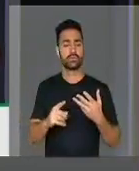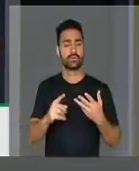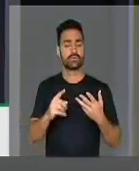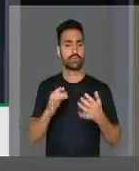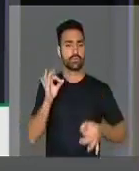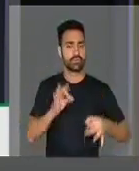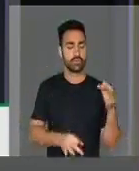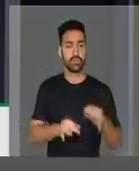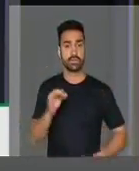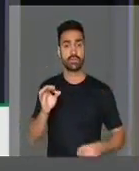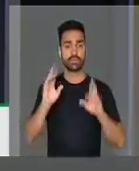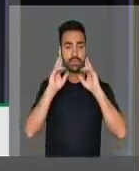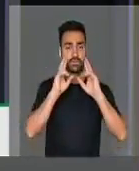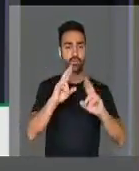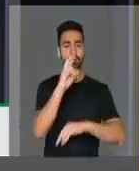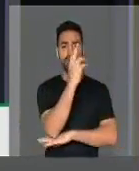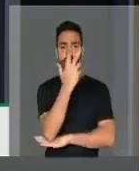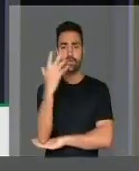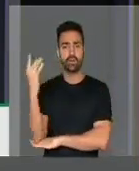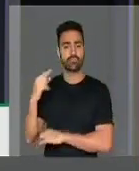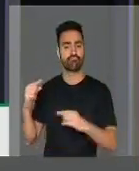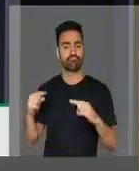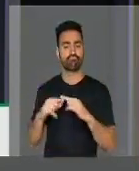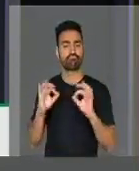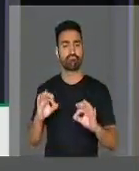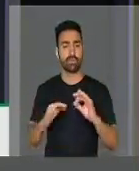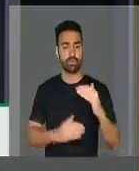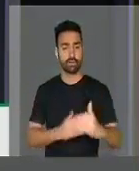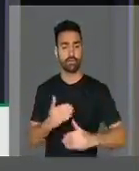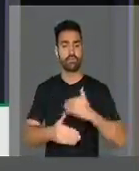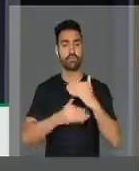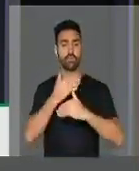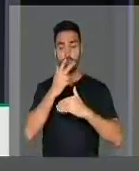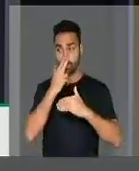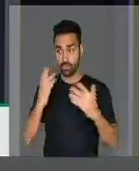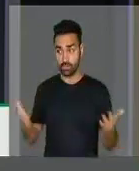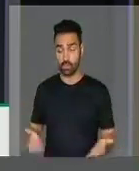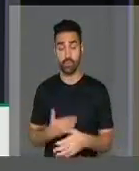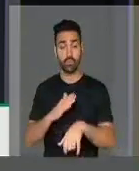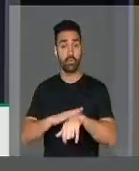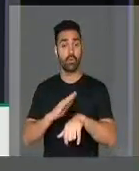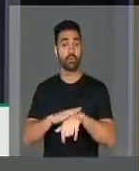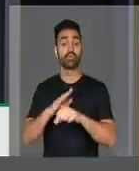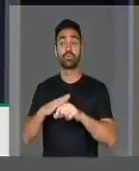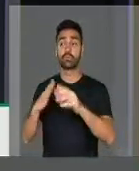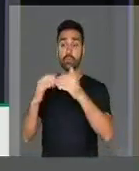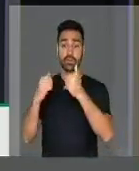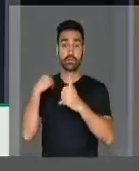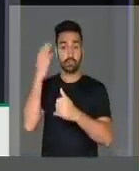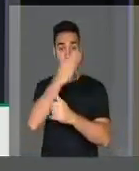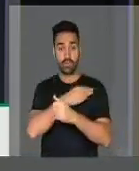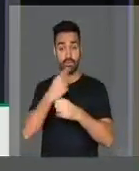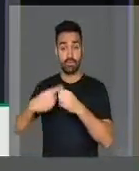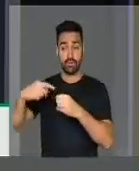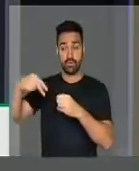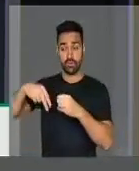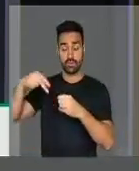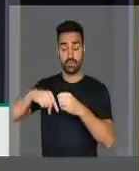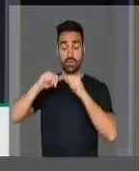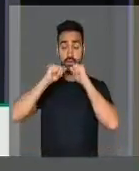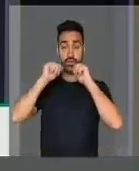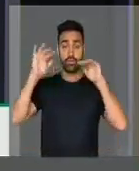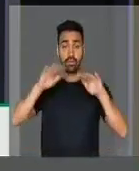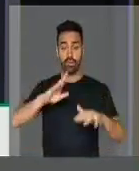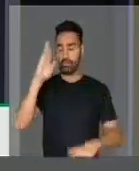equilíbrio ecológico, quando se fala em desenvolvimento, eu acho que é o momento de pedir que Nazaré ilumine, e para que o